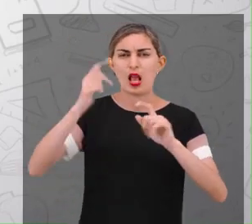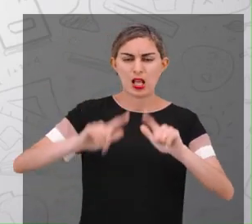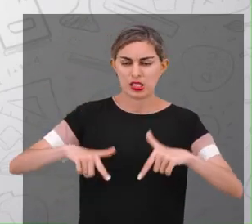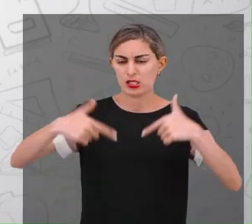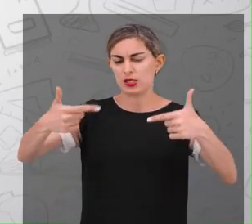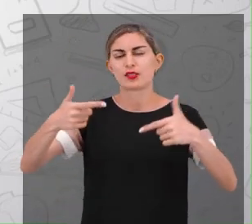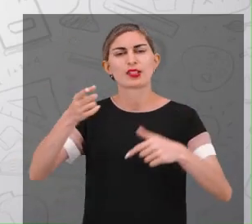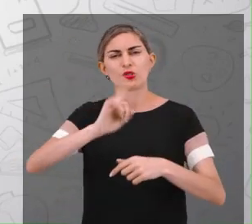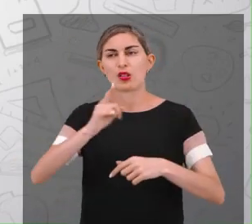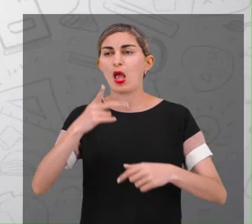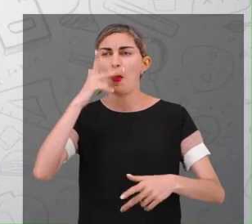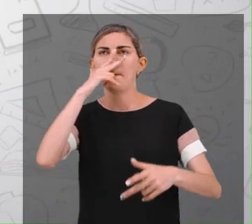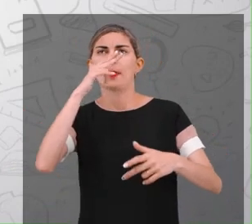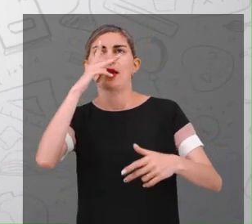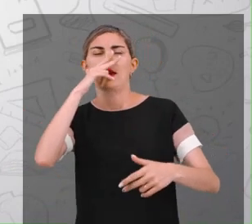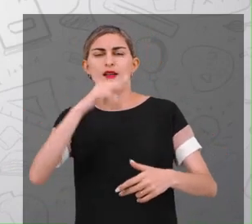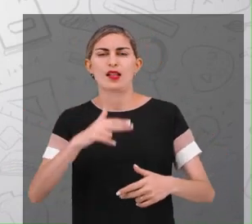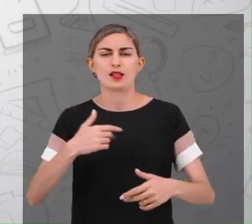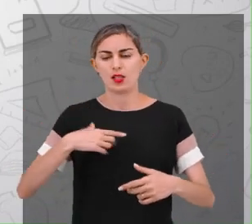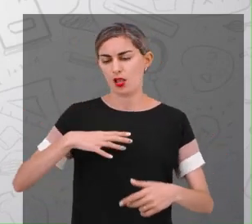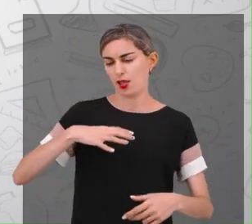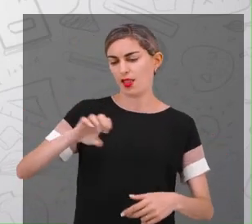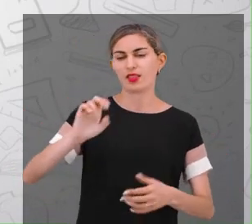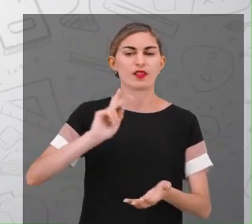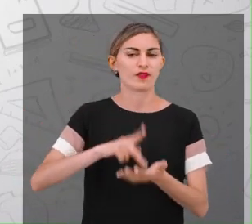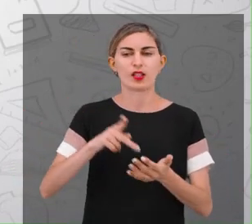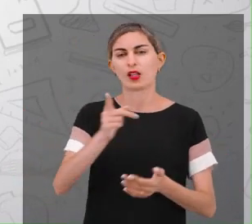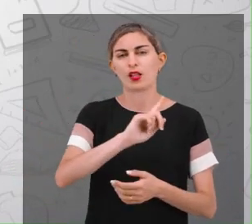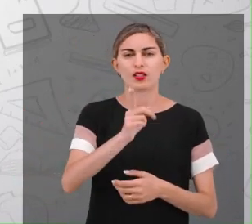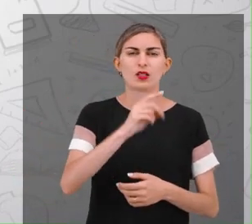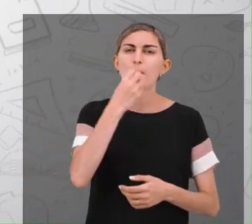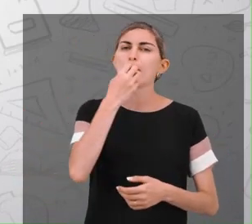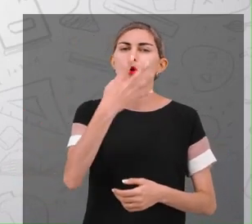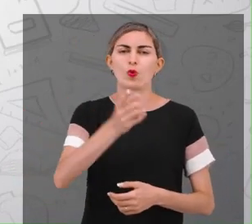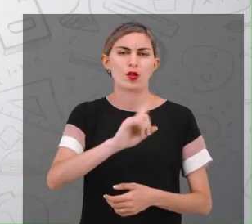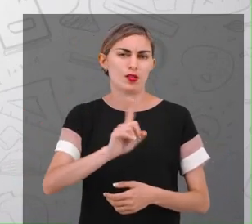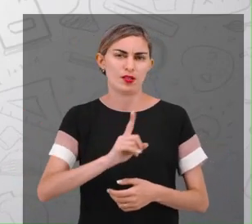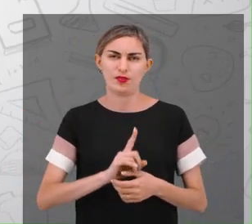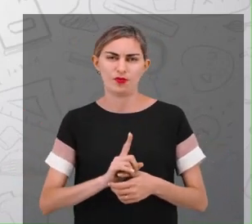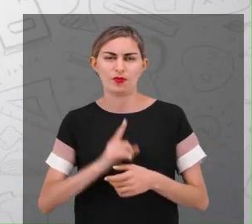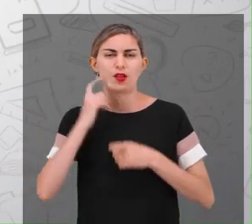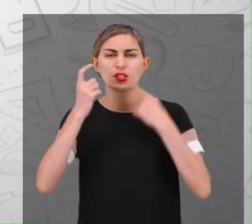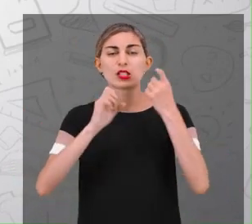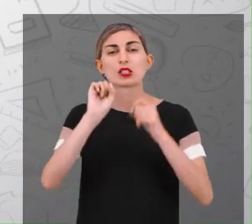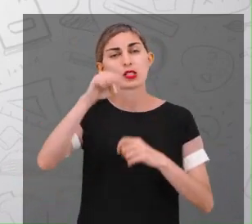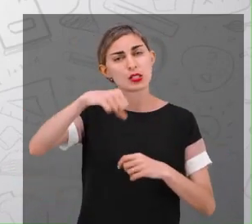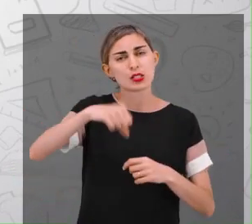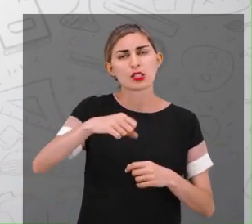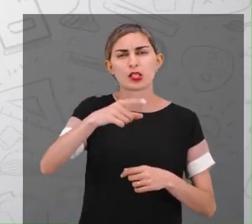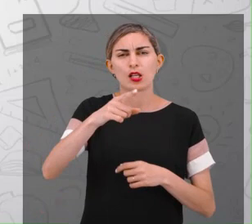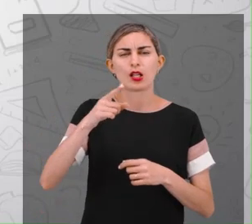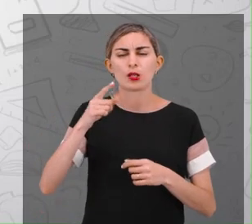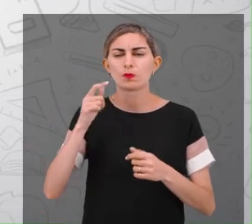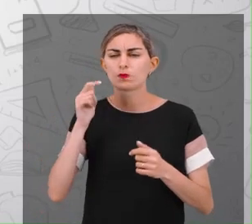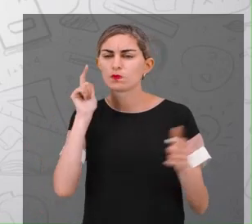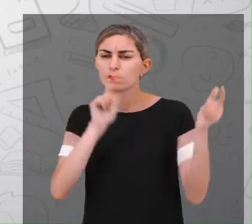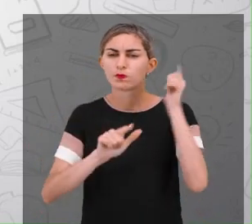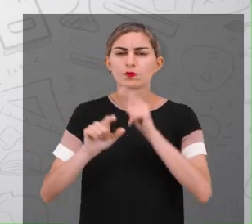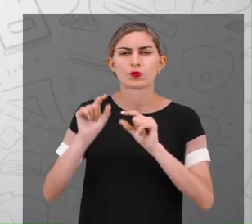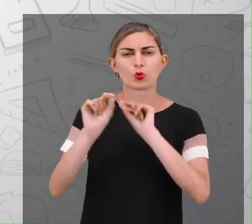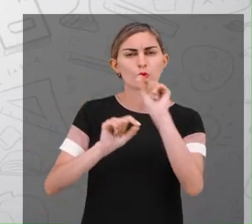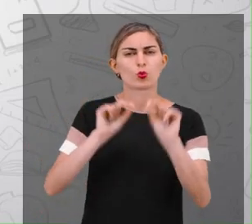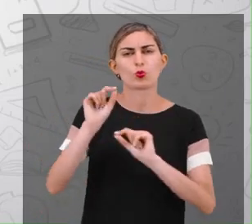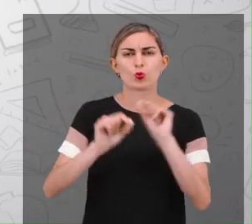ela não está preocupada em parecer ética realmente, parecer boa. mas sim com os seus resultados.